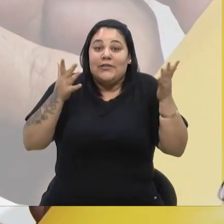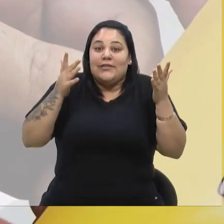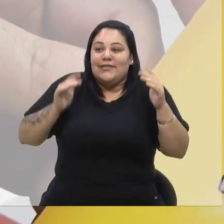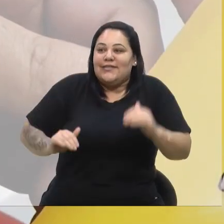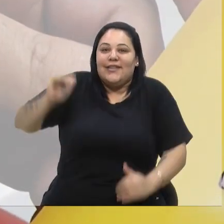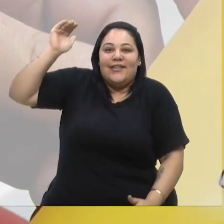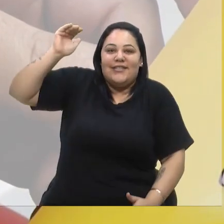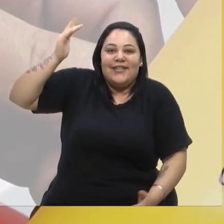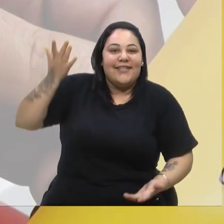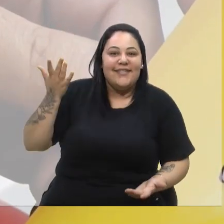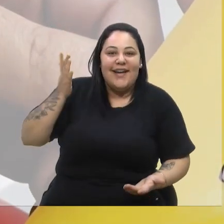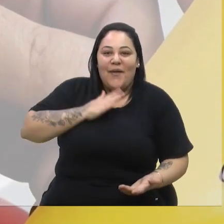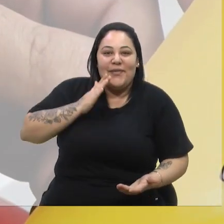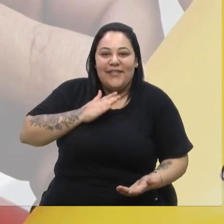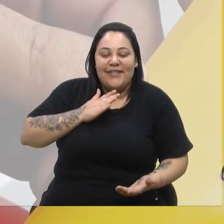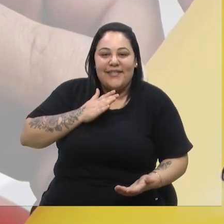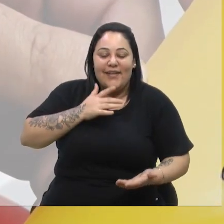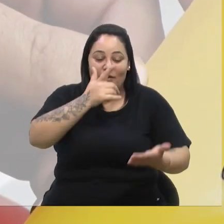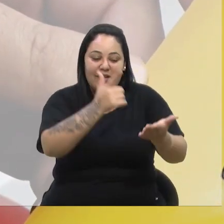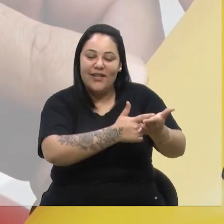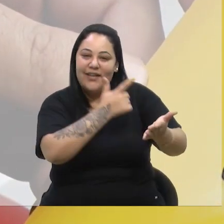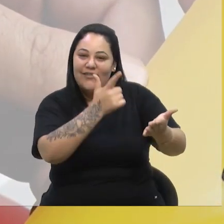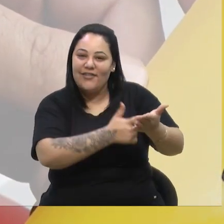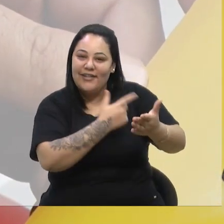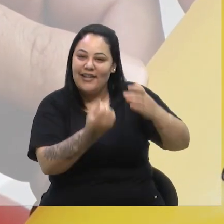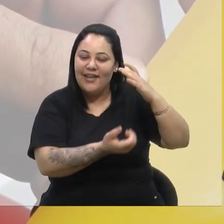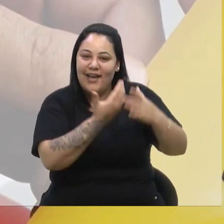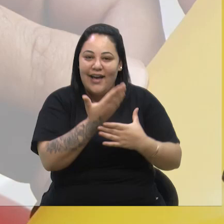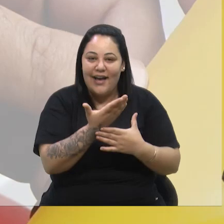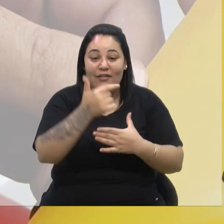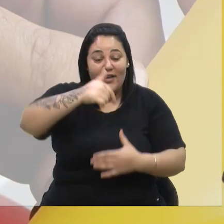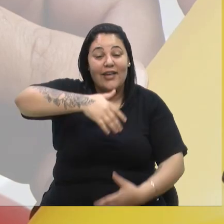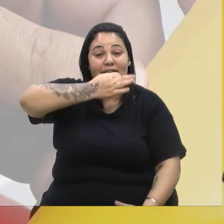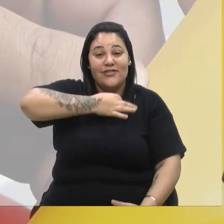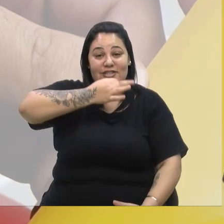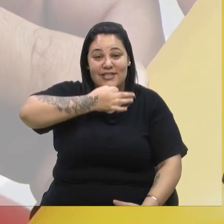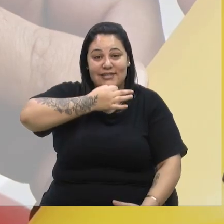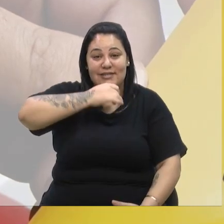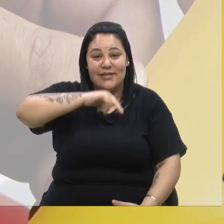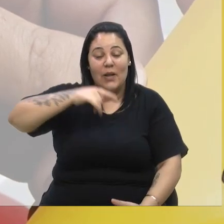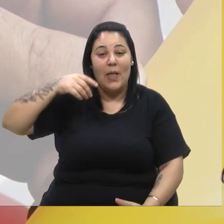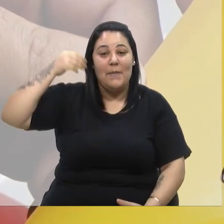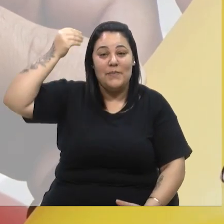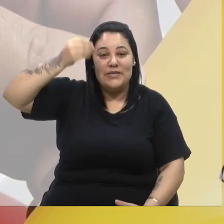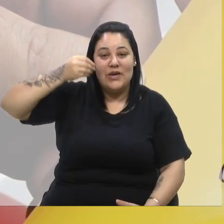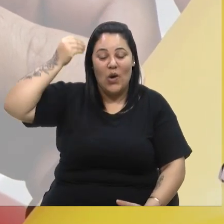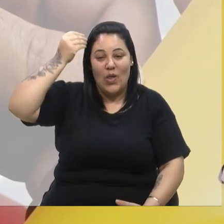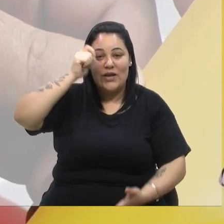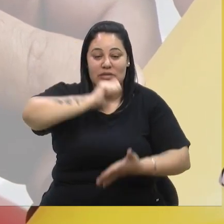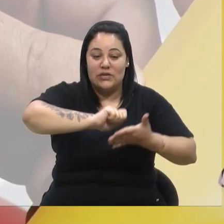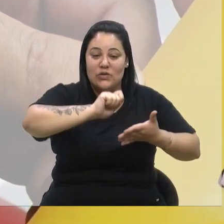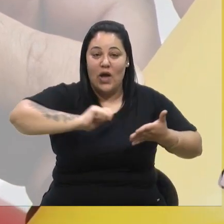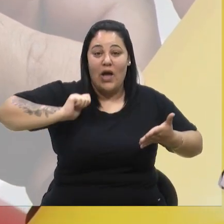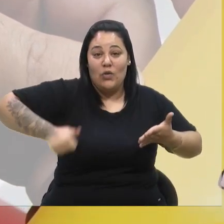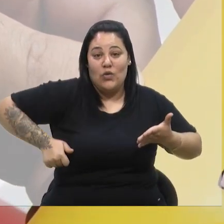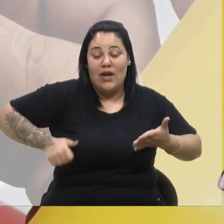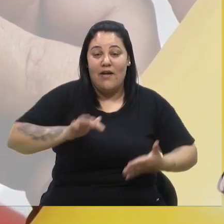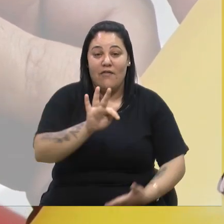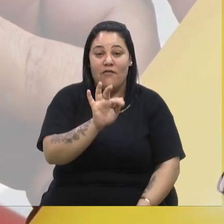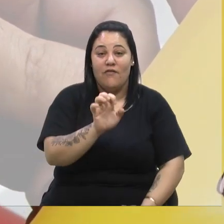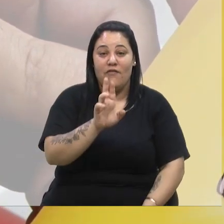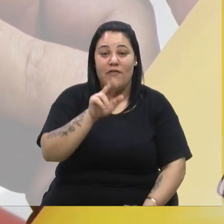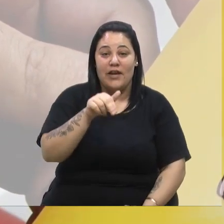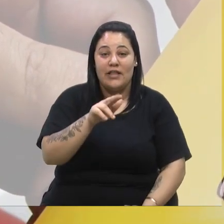Ops, Cresci, livro recentemente lançado aqui em Caxias do Sul pela psicóloga e escritora